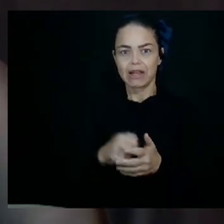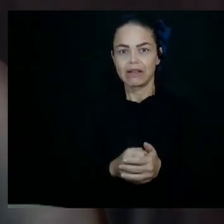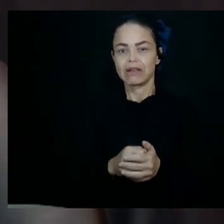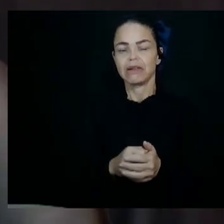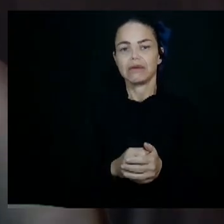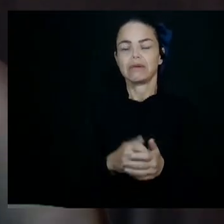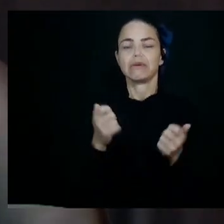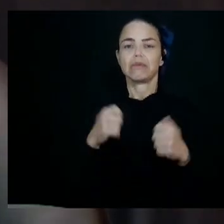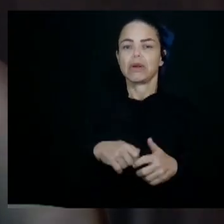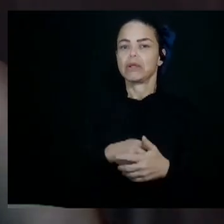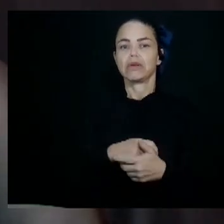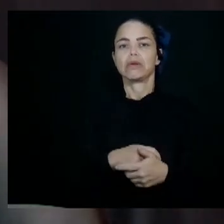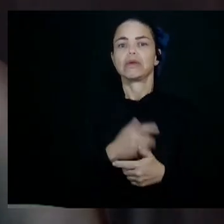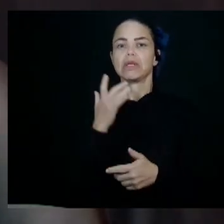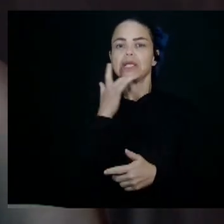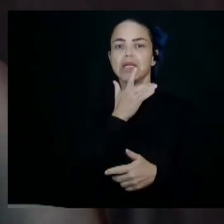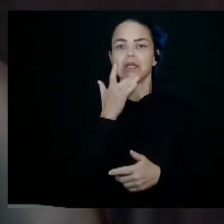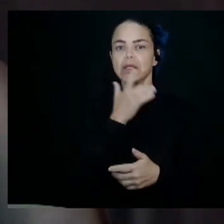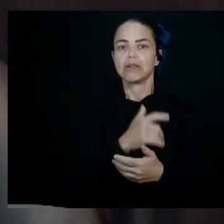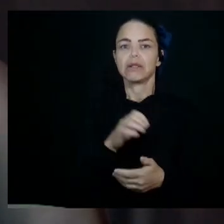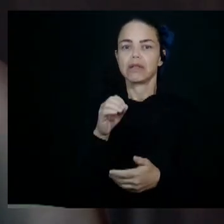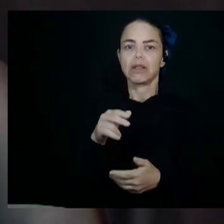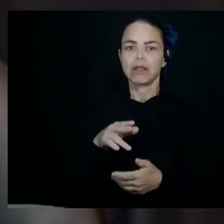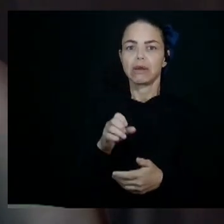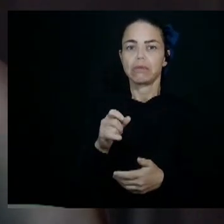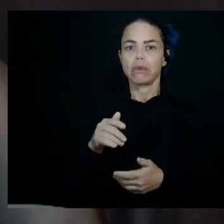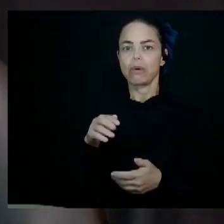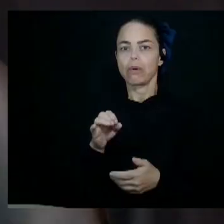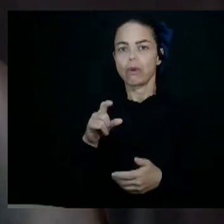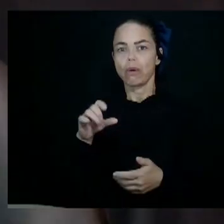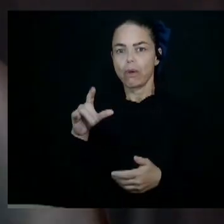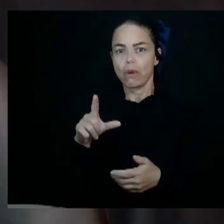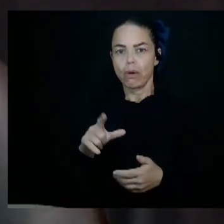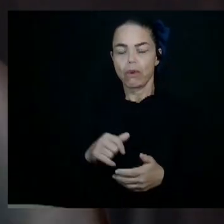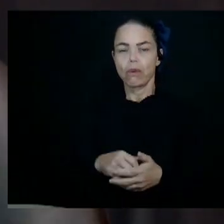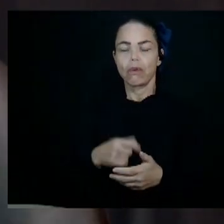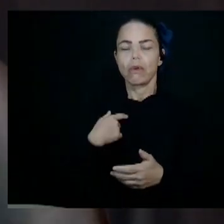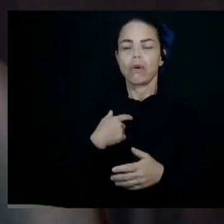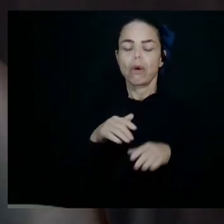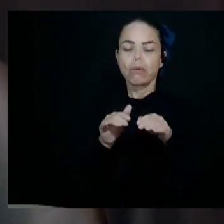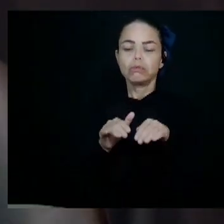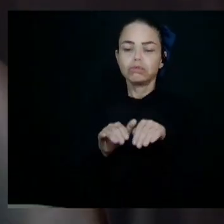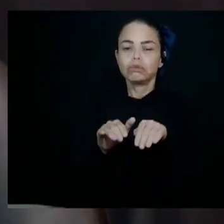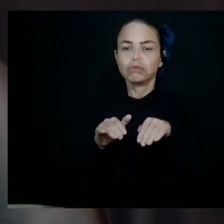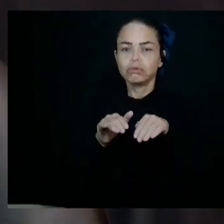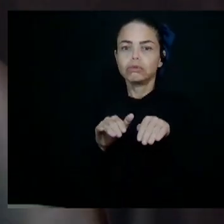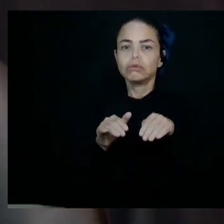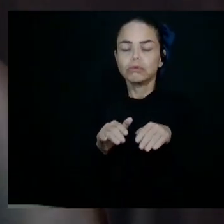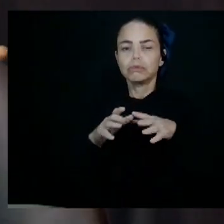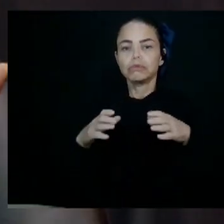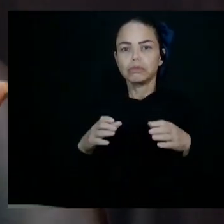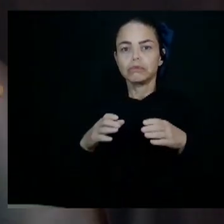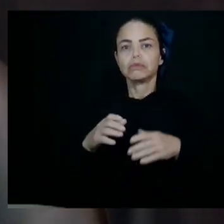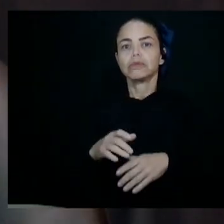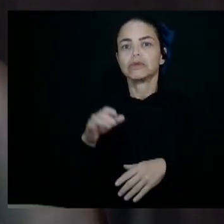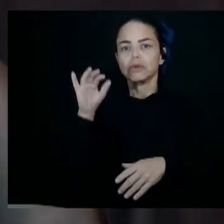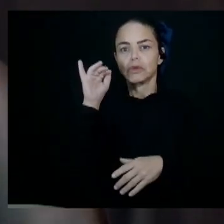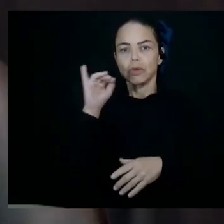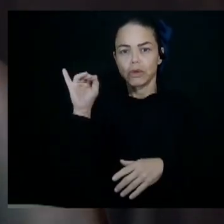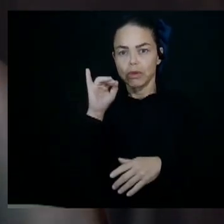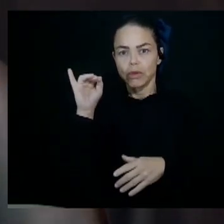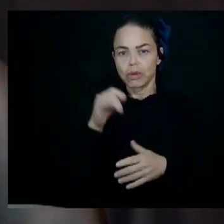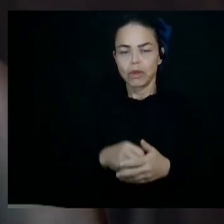ovo e dar certo. Sim. Levei cinnamon roll e levei um pão italiano, que não vai nada de